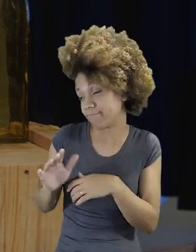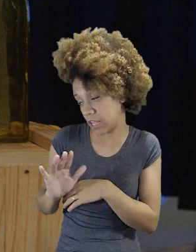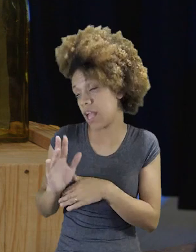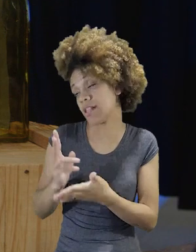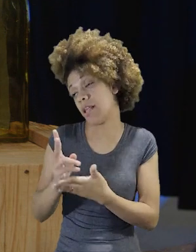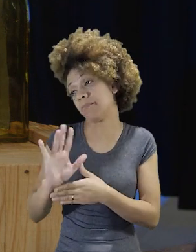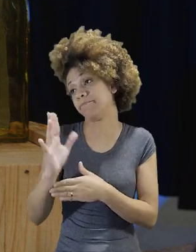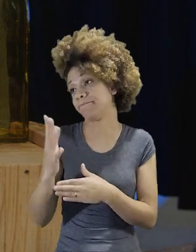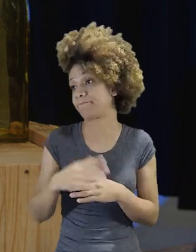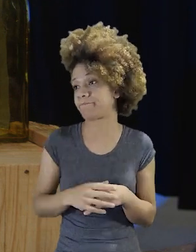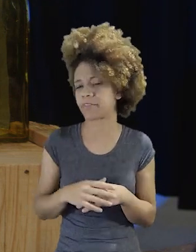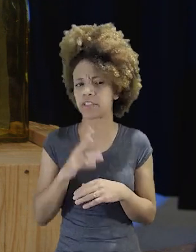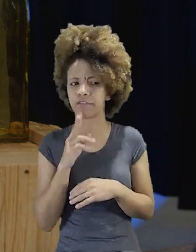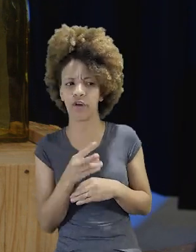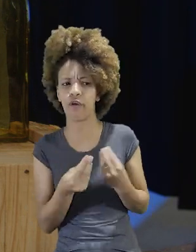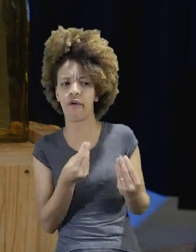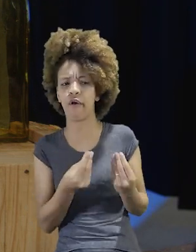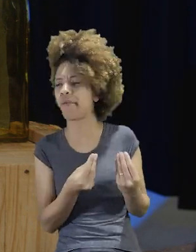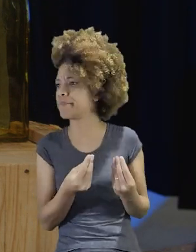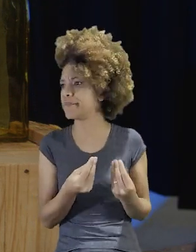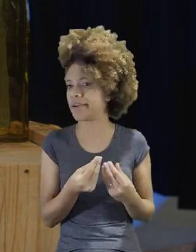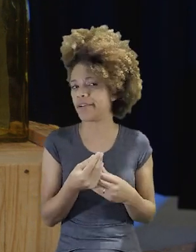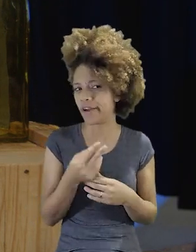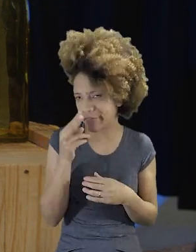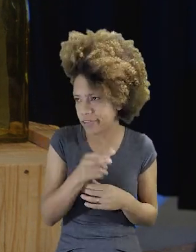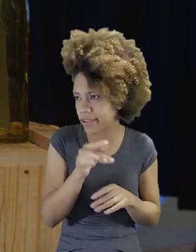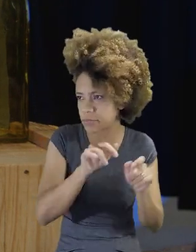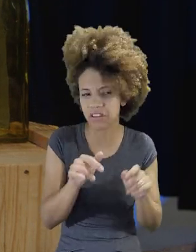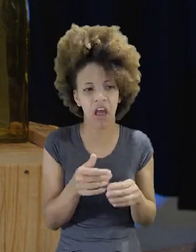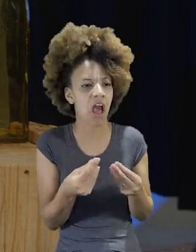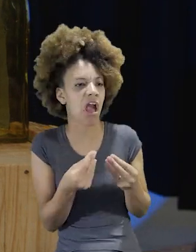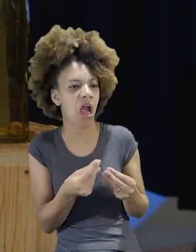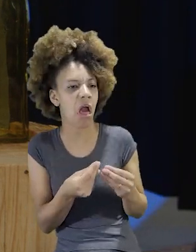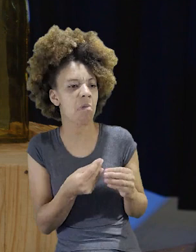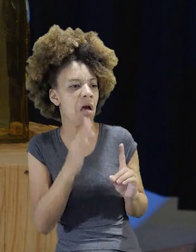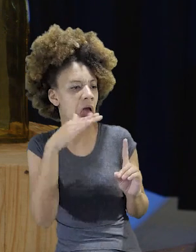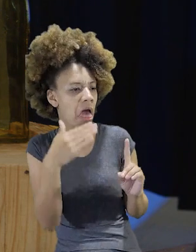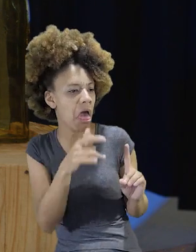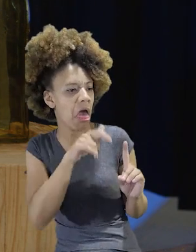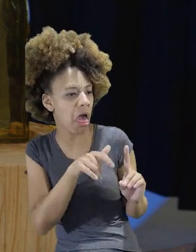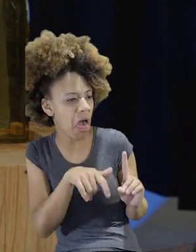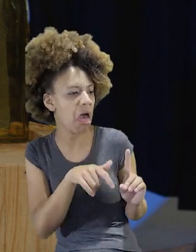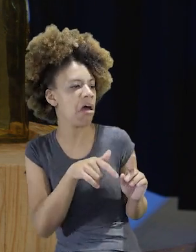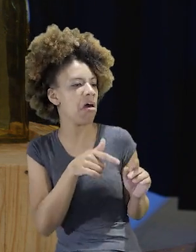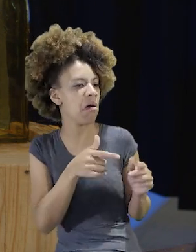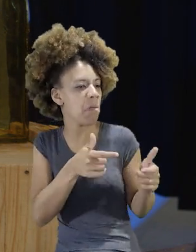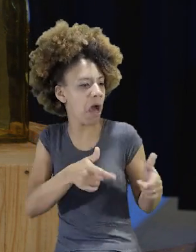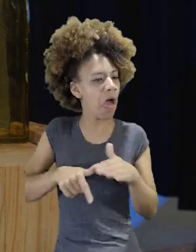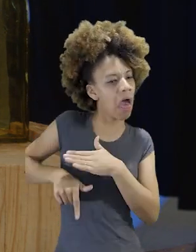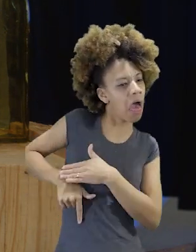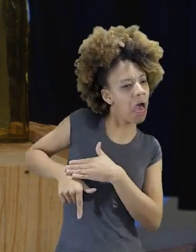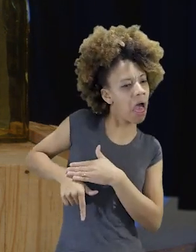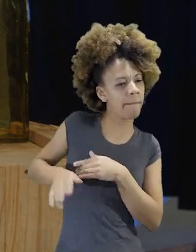e é uma coisa que eu já vi muito né né como é que podem elogiar um artista e né